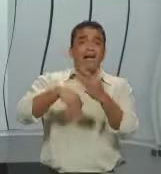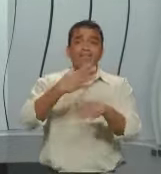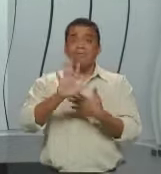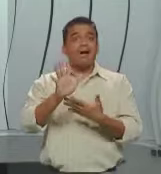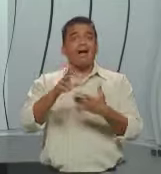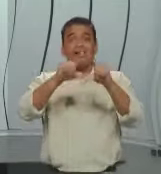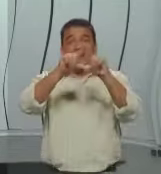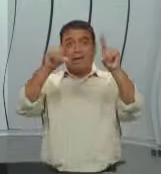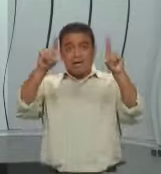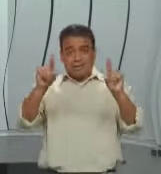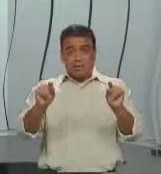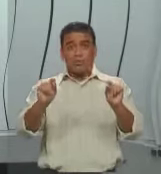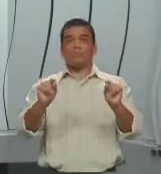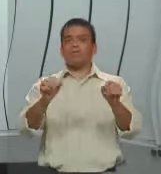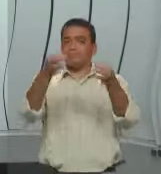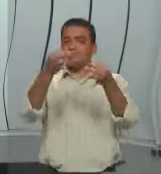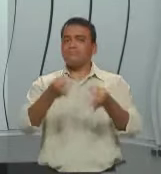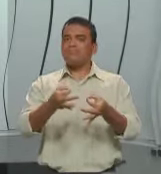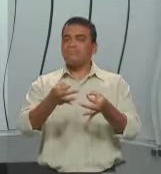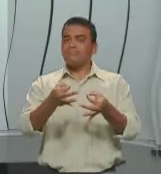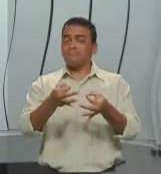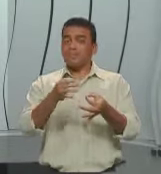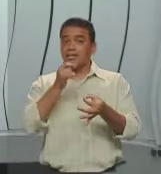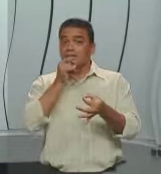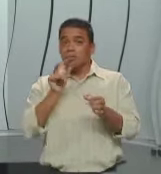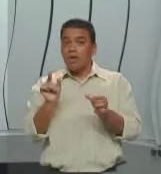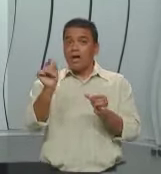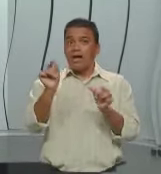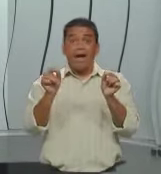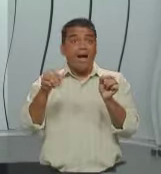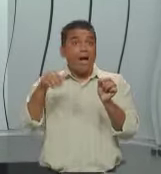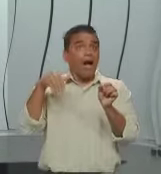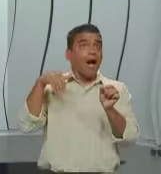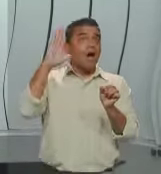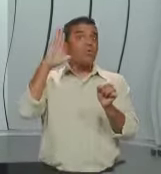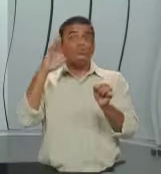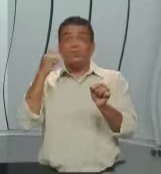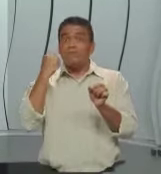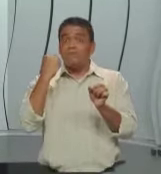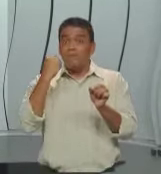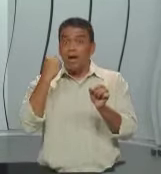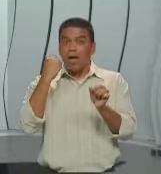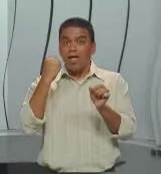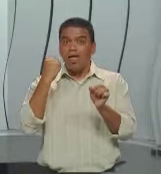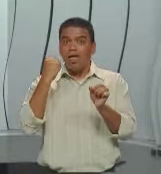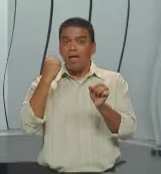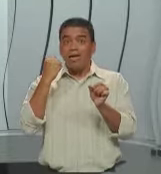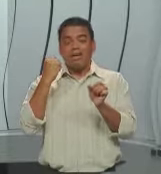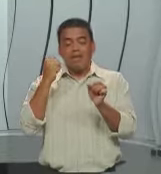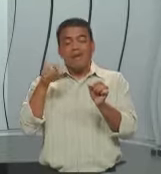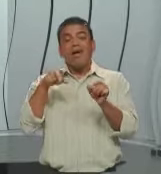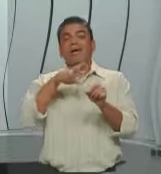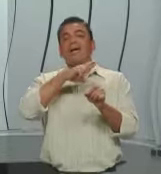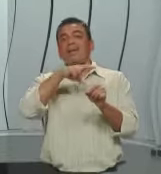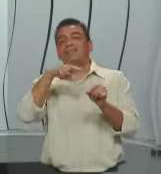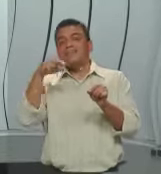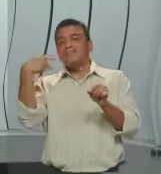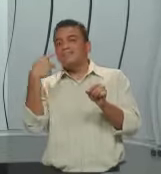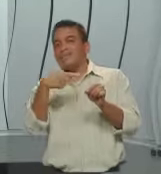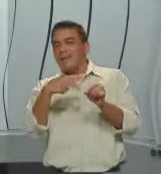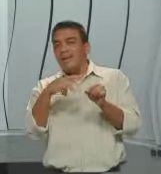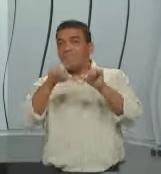si. Então, se eu colocasse um amperímetro com resistência alta, ele acabaria somando a sua resistência à resistência